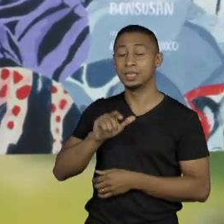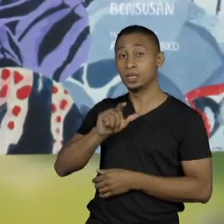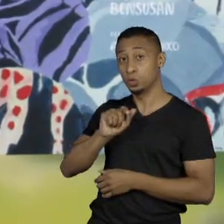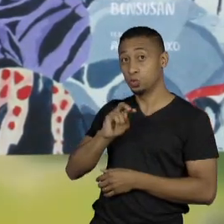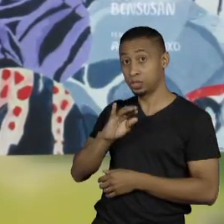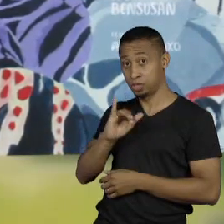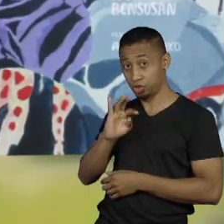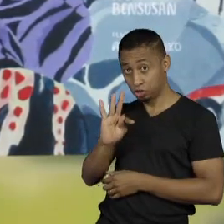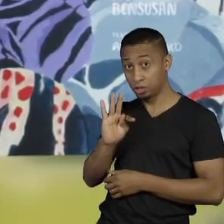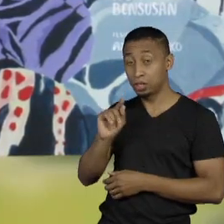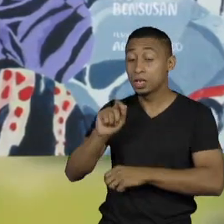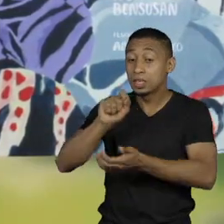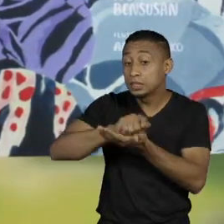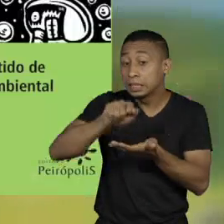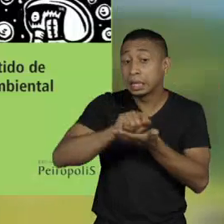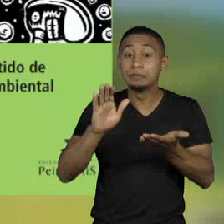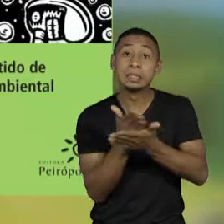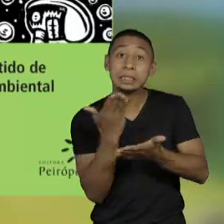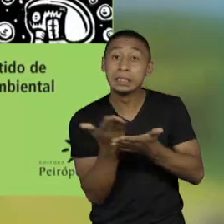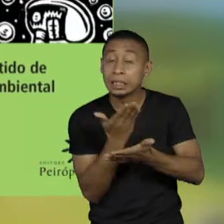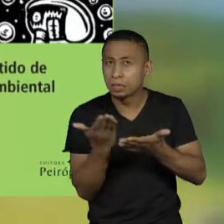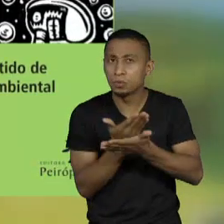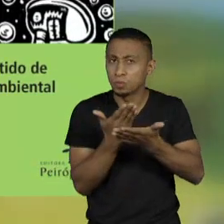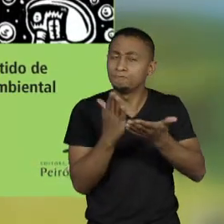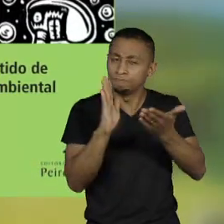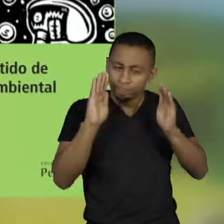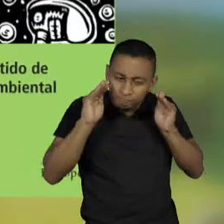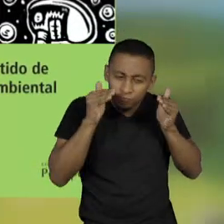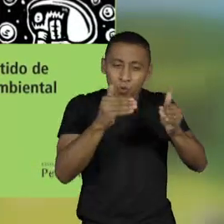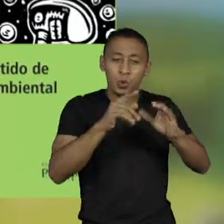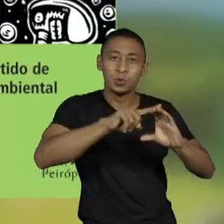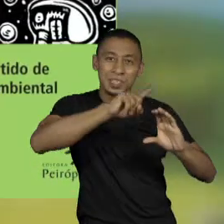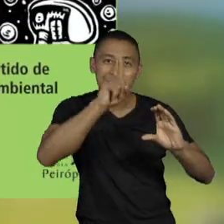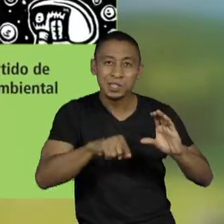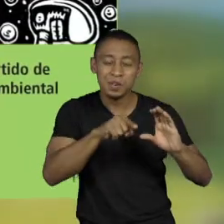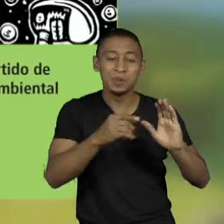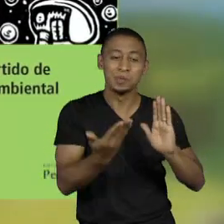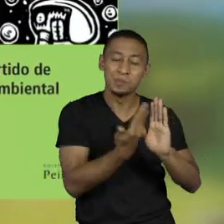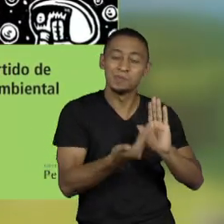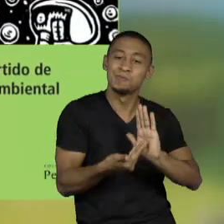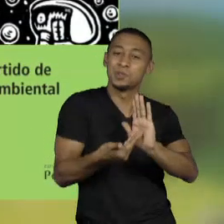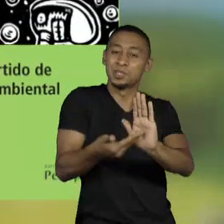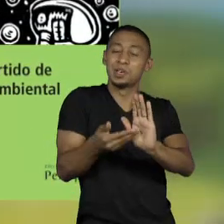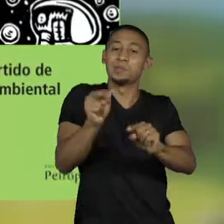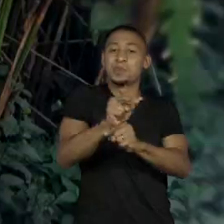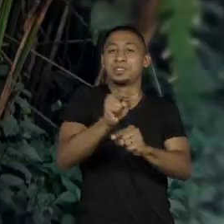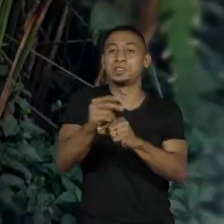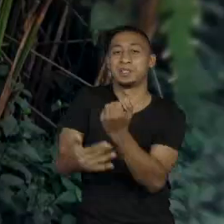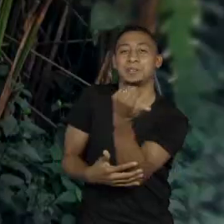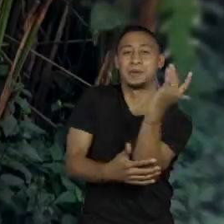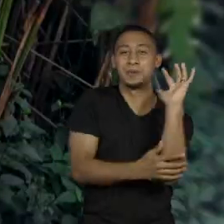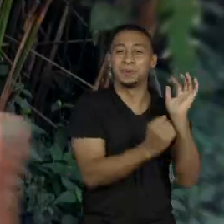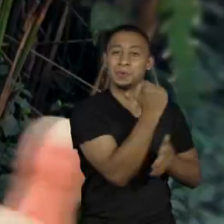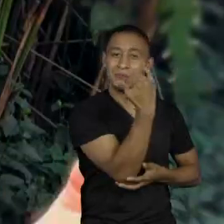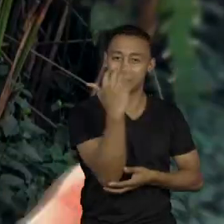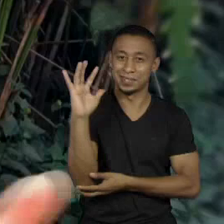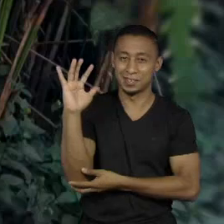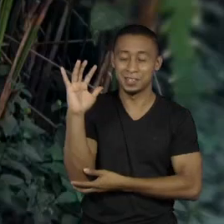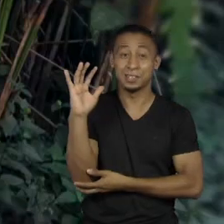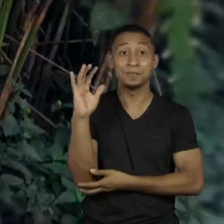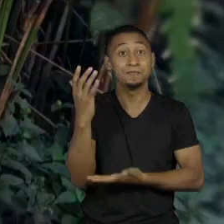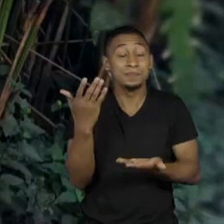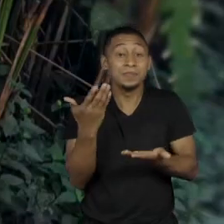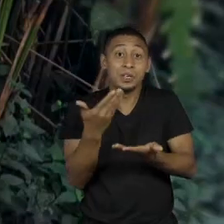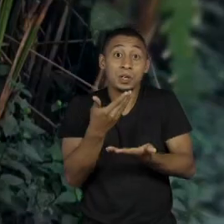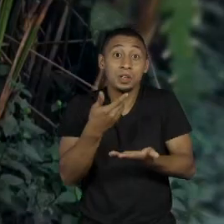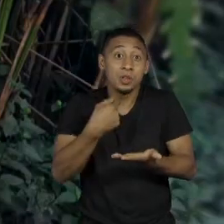adultos, apostando na divulgação científica como instrumento de proteção à natureza. A gente faz parte